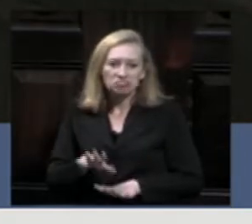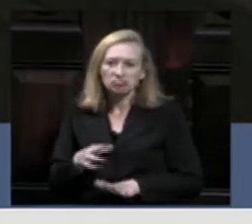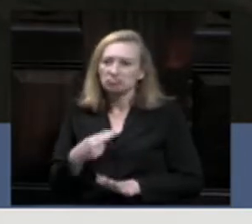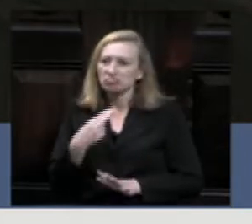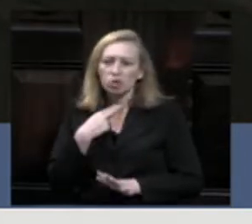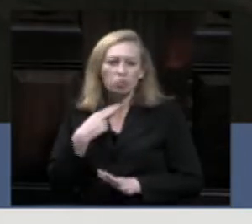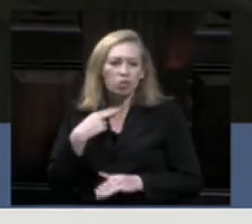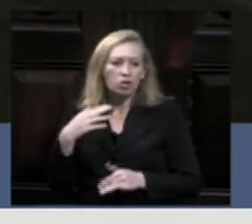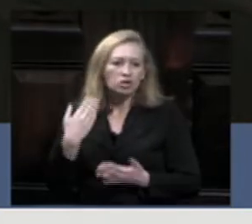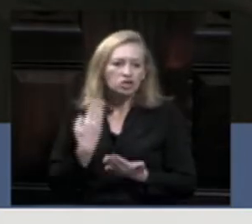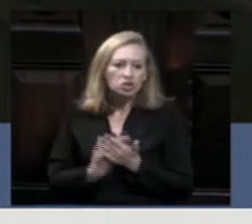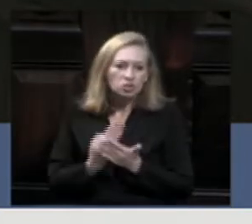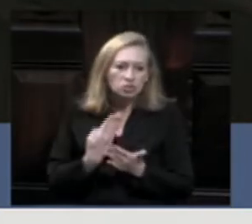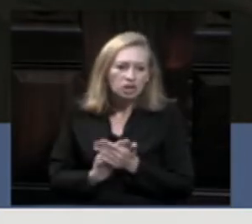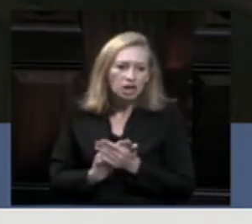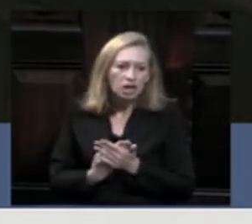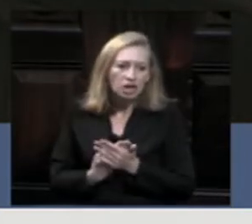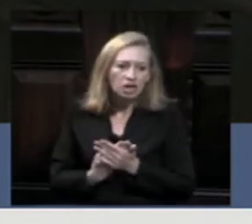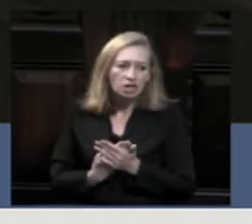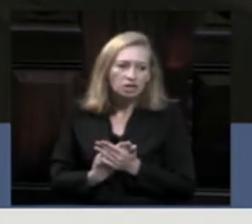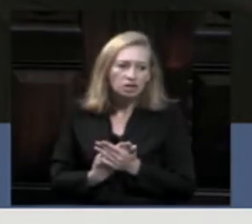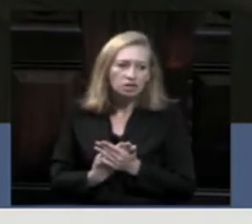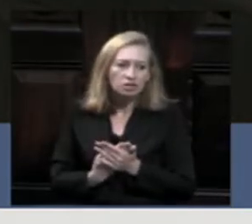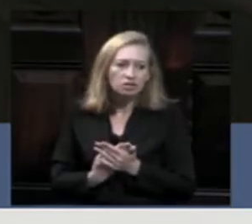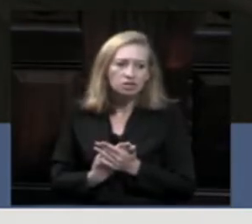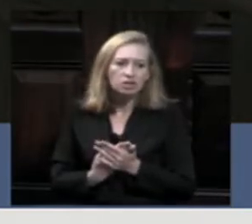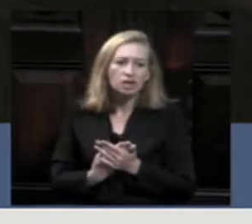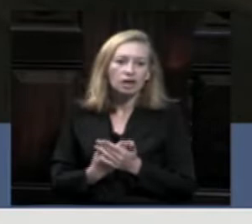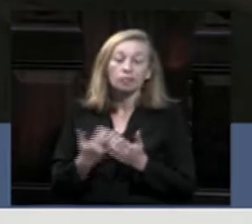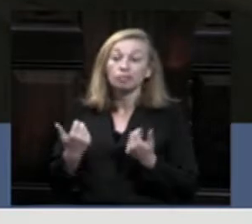ela está desamparada pelo serviço público.